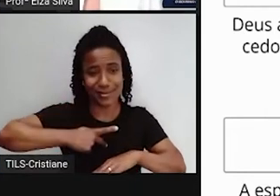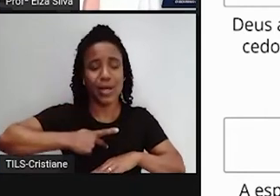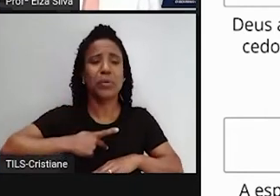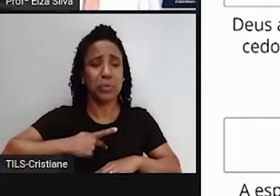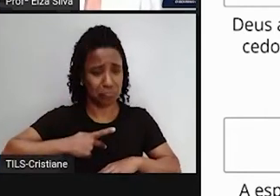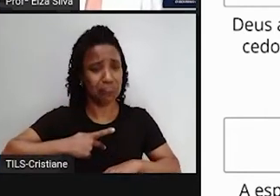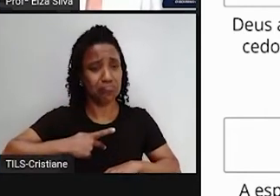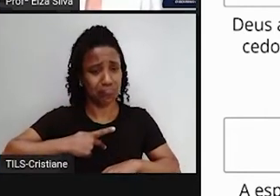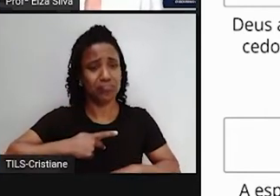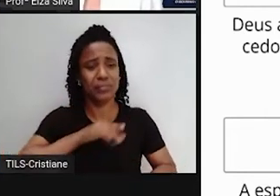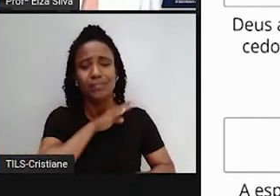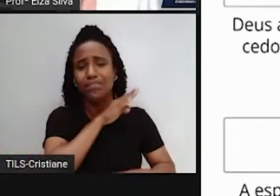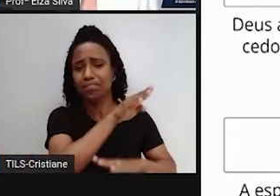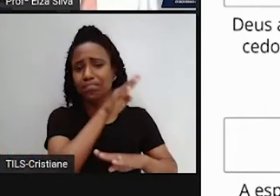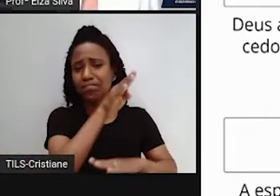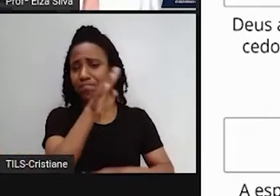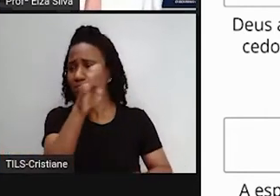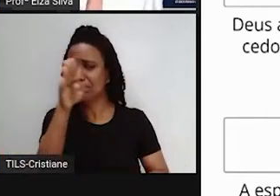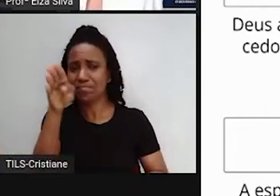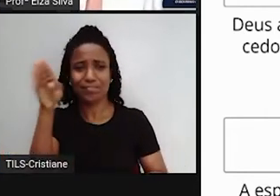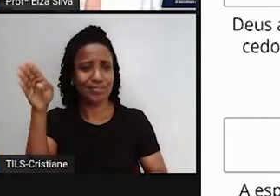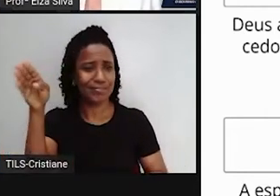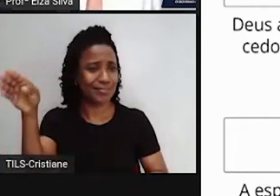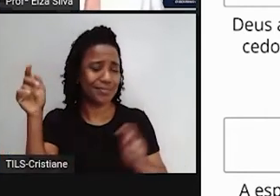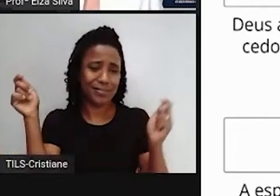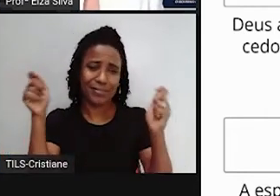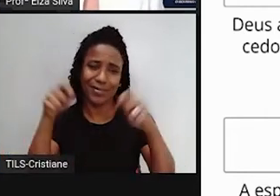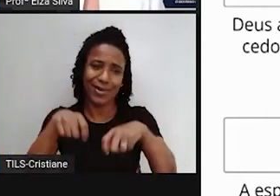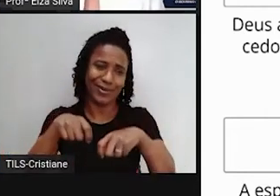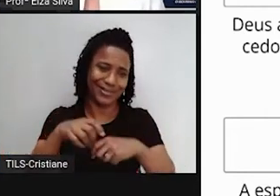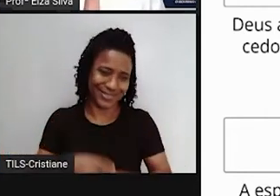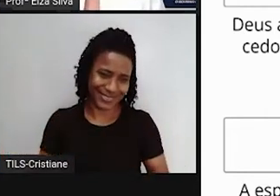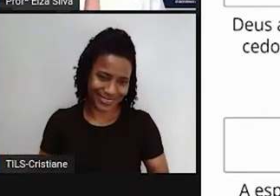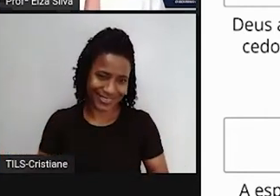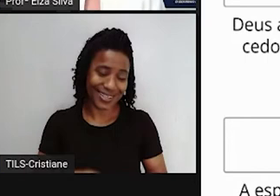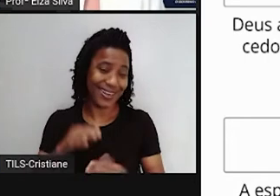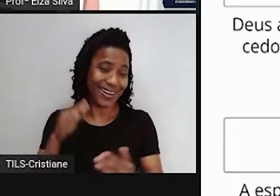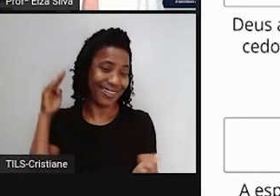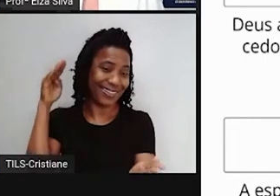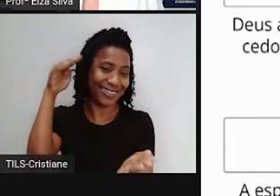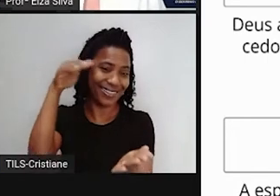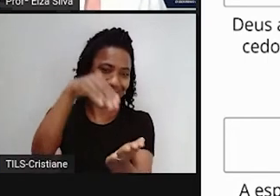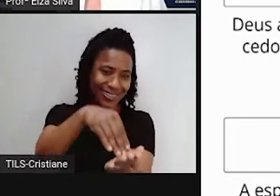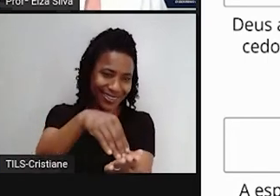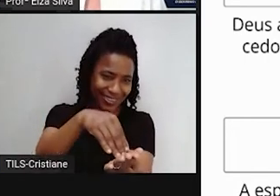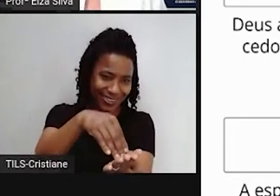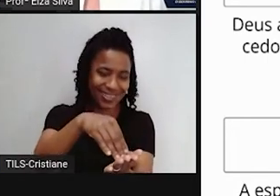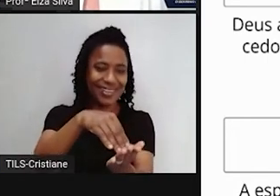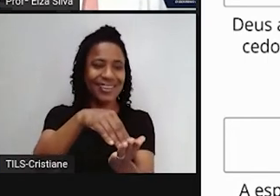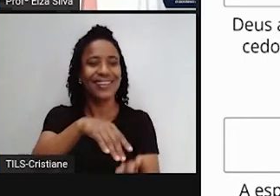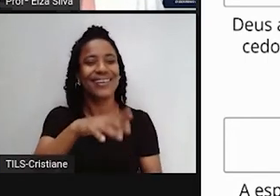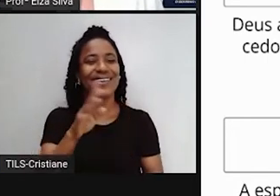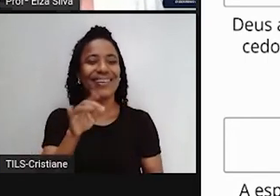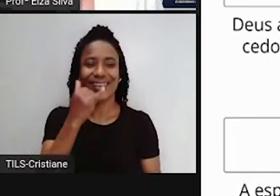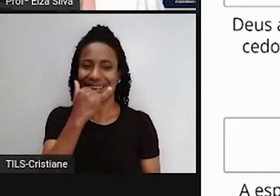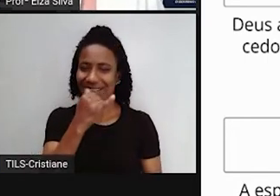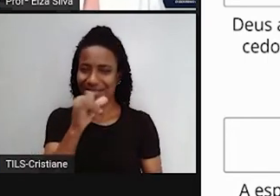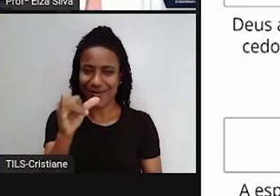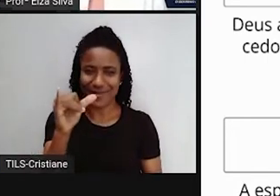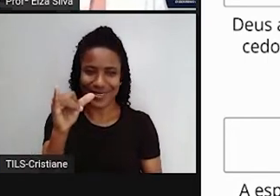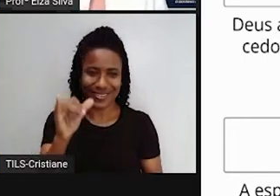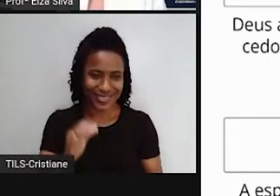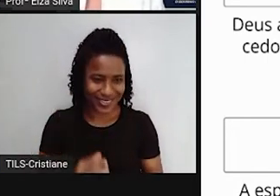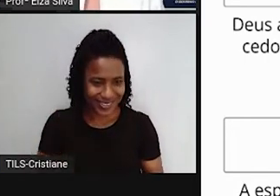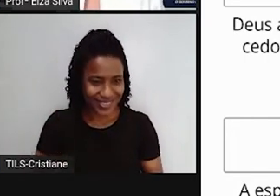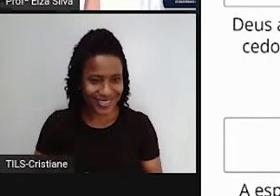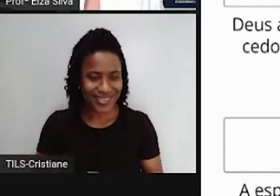quando você exercita essa sua capacidade inata, você pode chegar até Roma, né? Você pode chegar a qualquer lugar. É